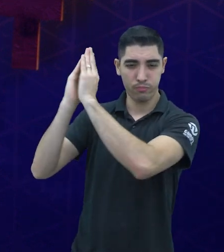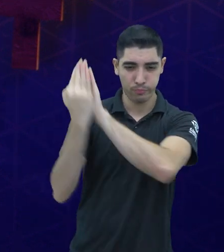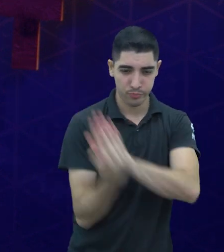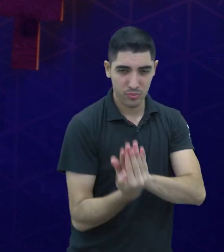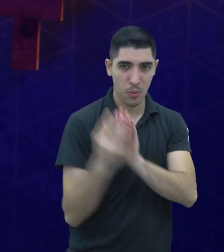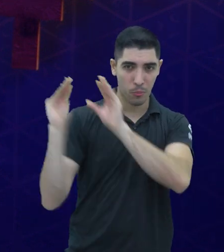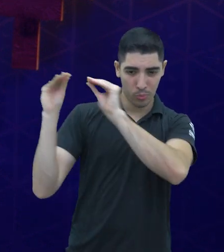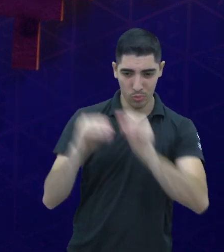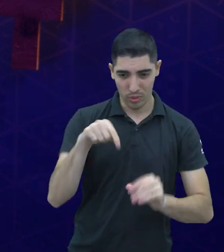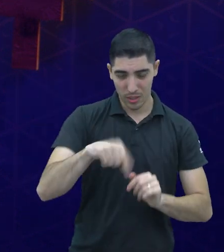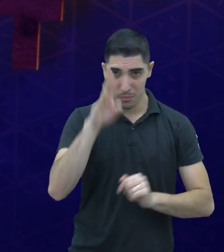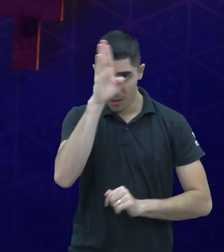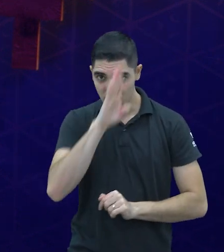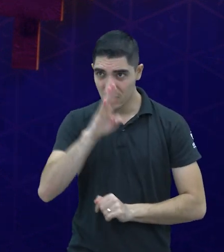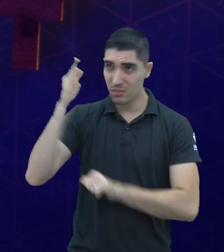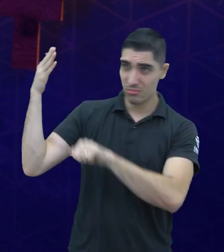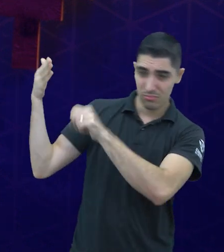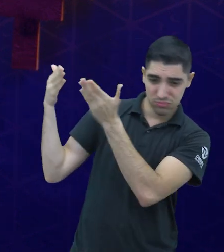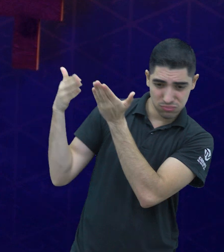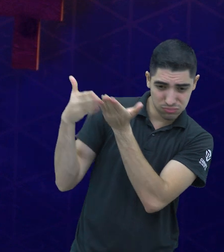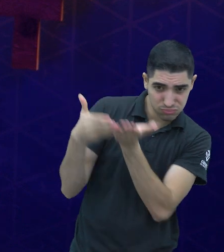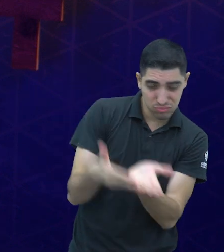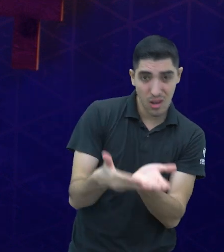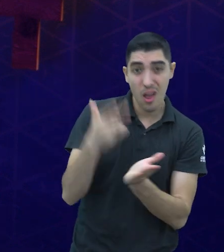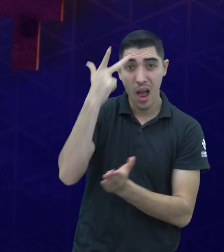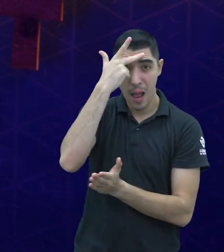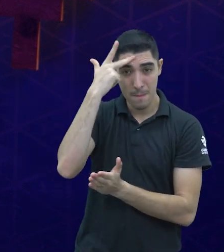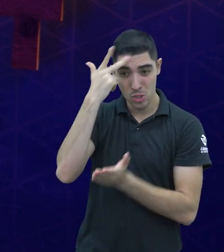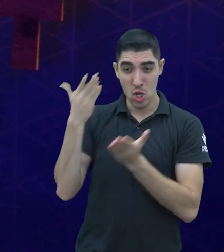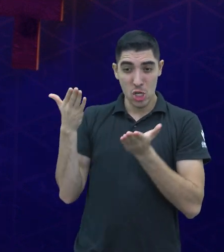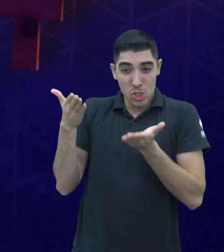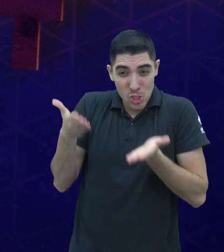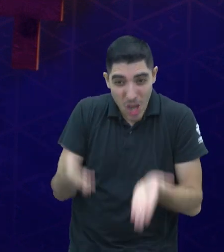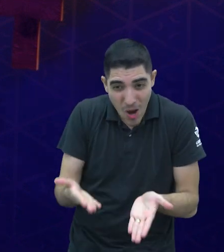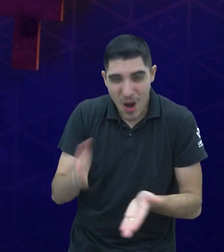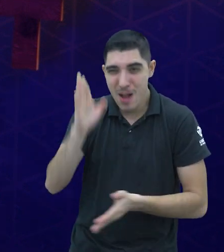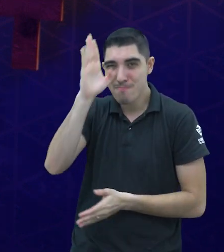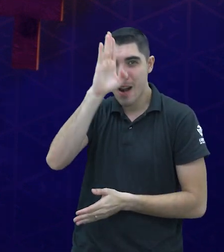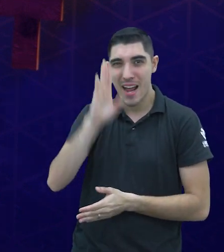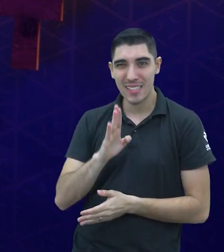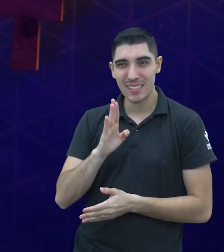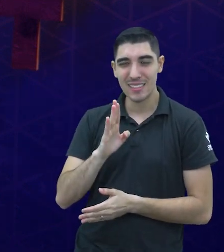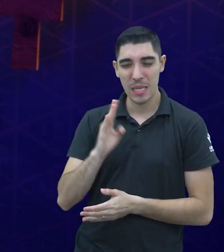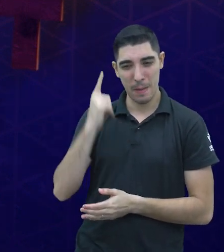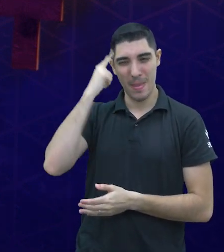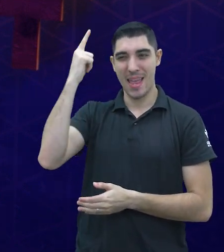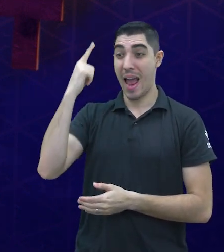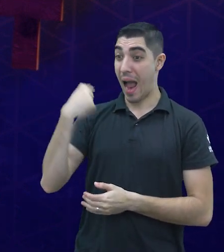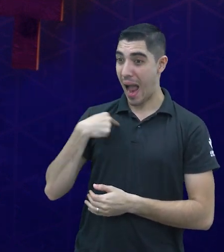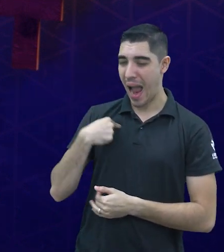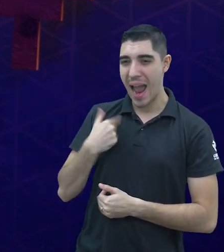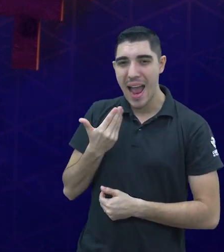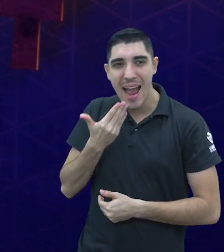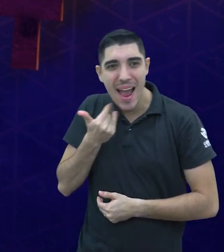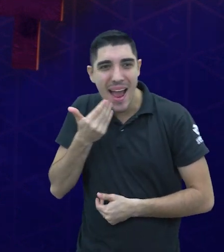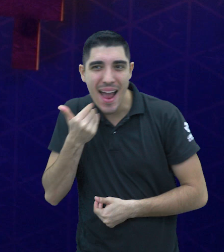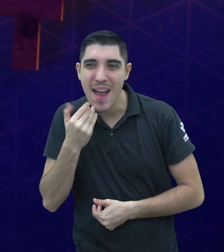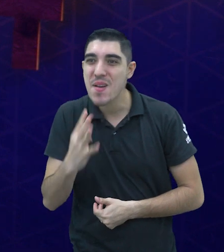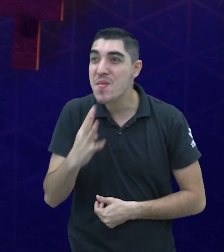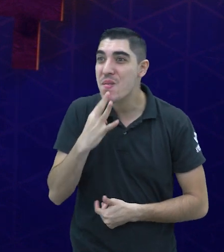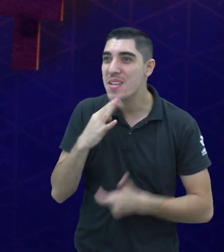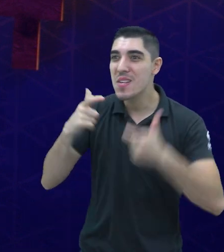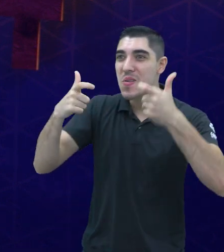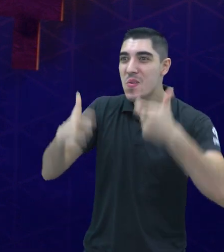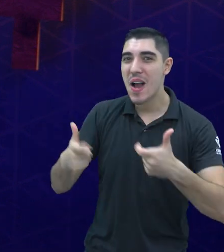vários países aqui pro Brasil, que eles chegavam aqui com essa ideia de, putz, estou